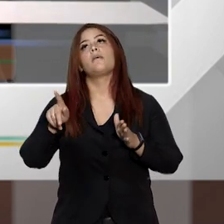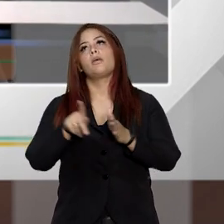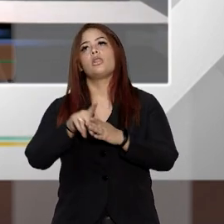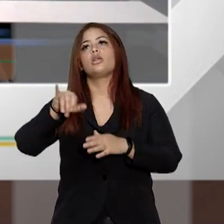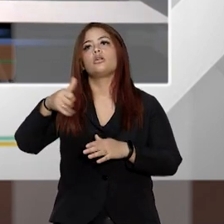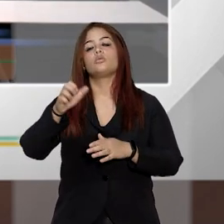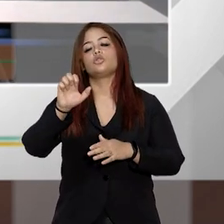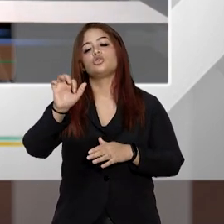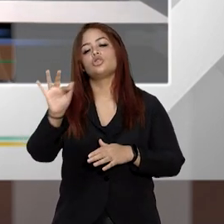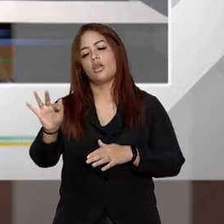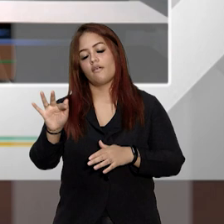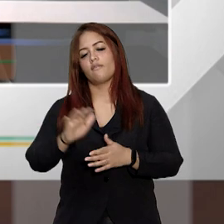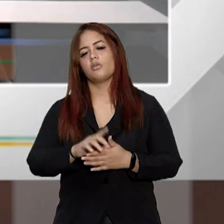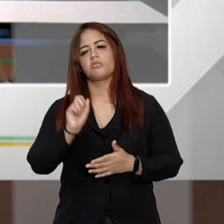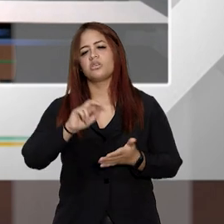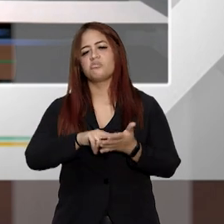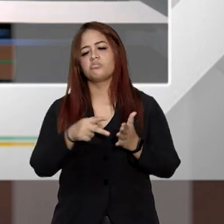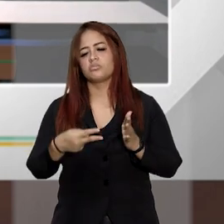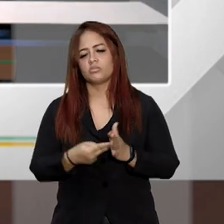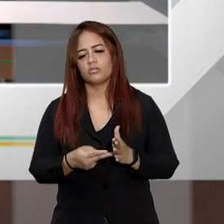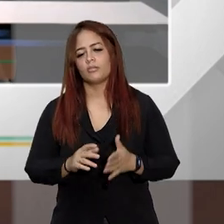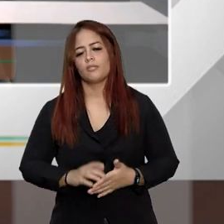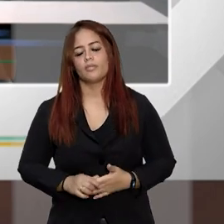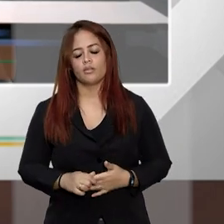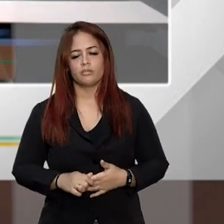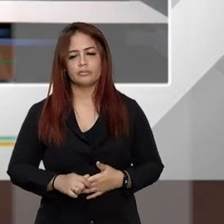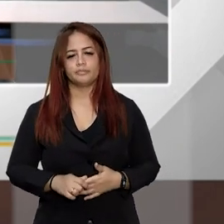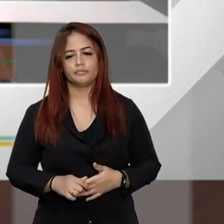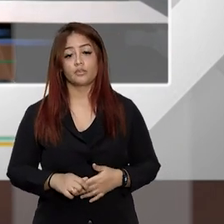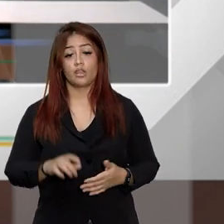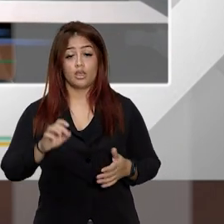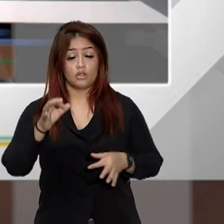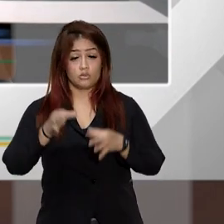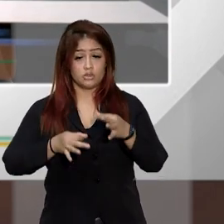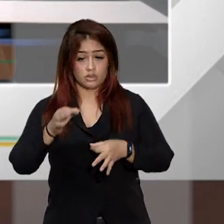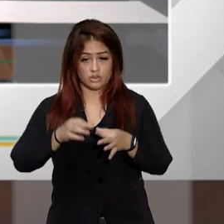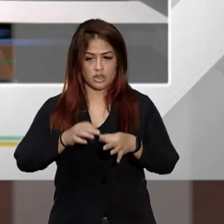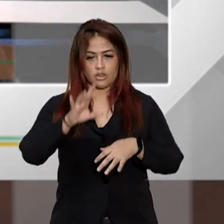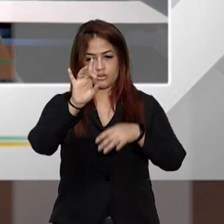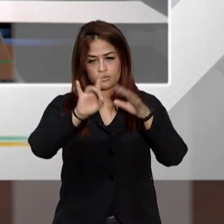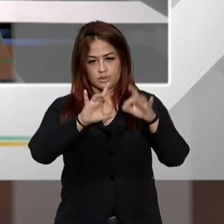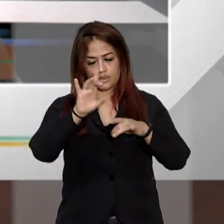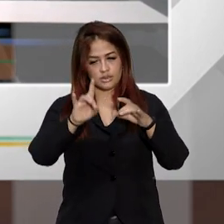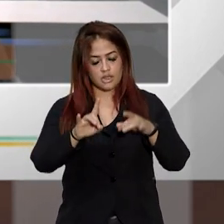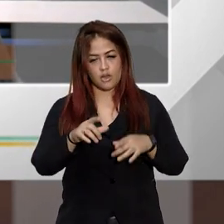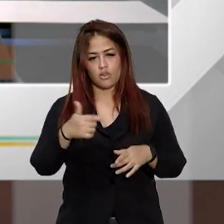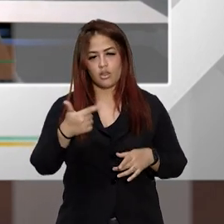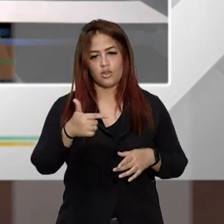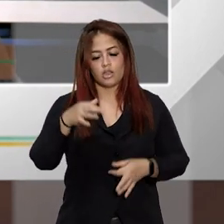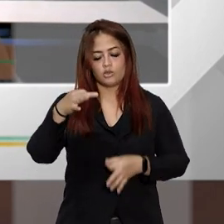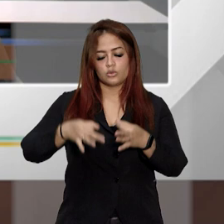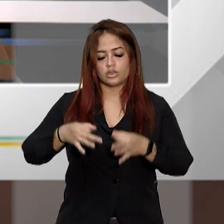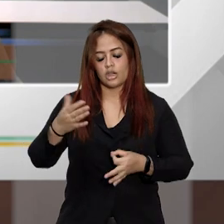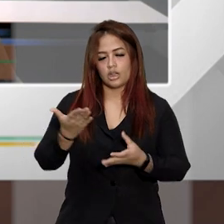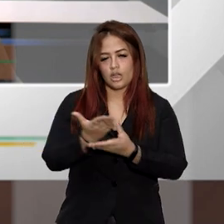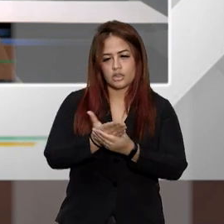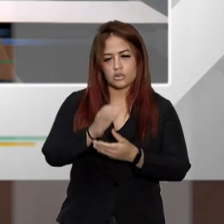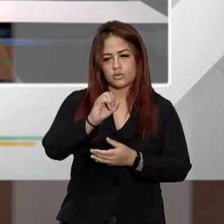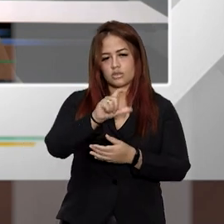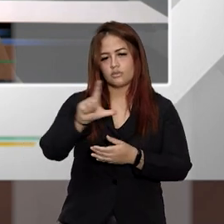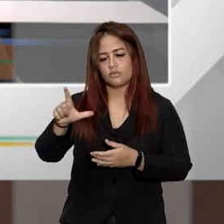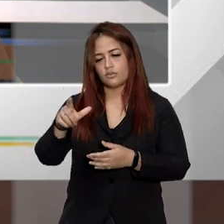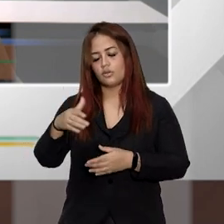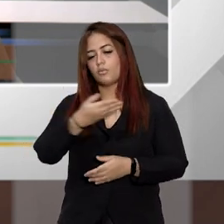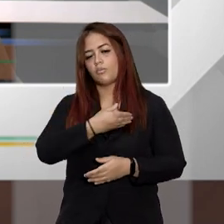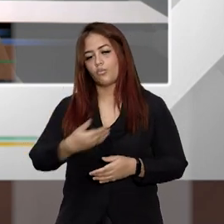juizados especiais, o que significa, né, por via de consequência, que nos juizados especiais não são julgadas ações civis